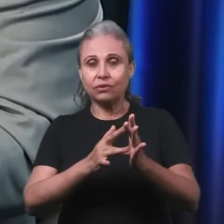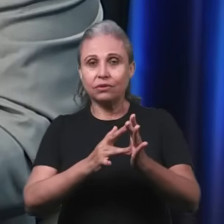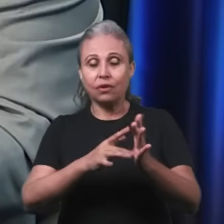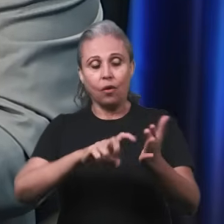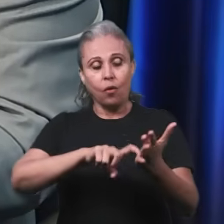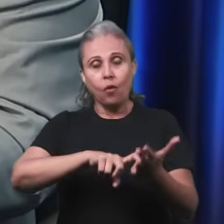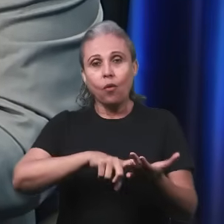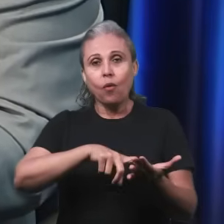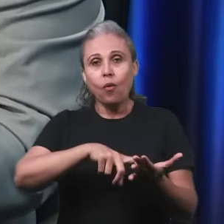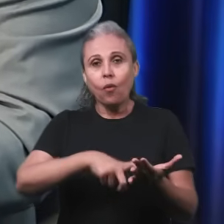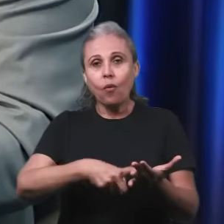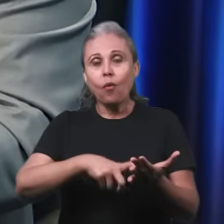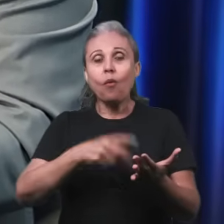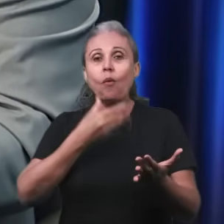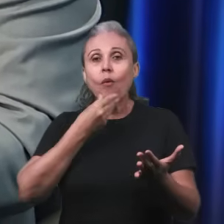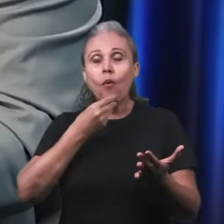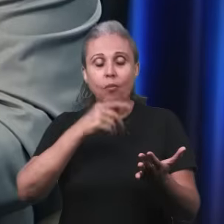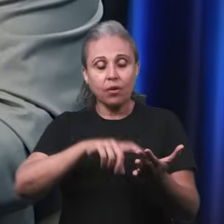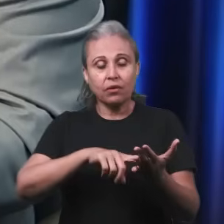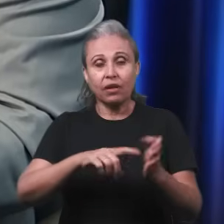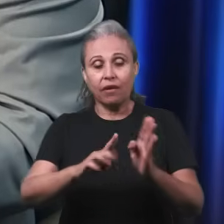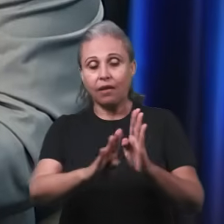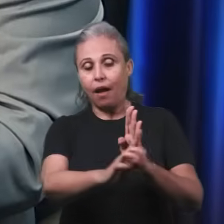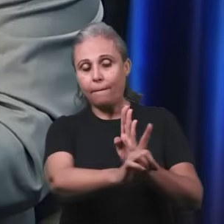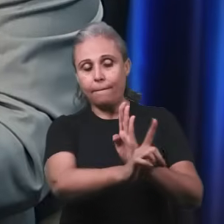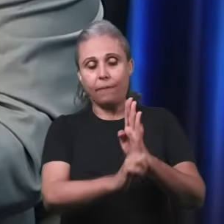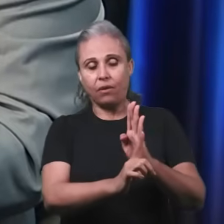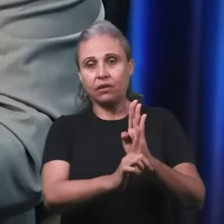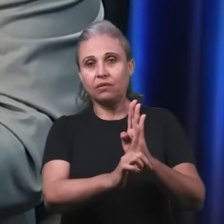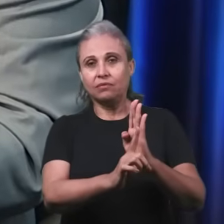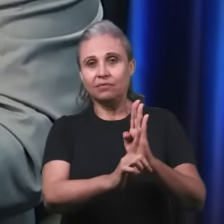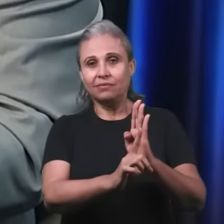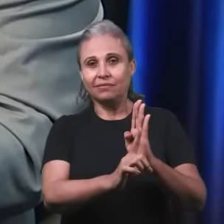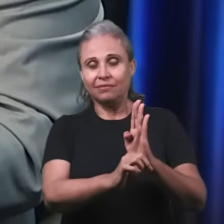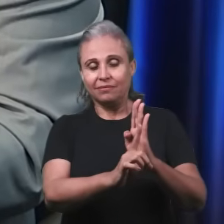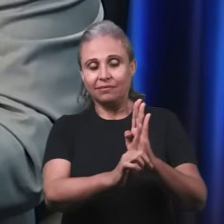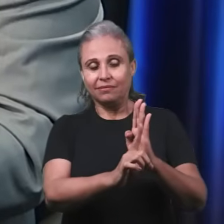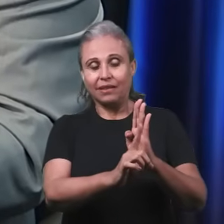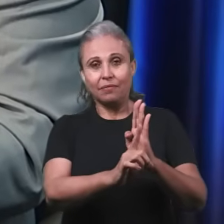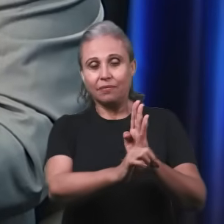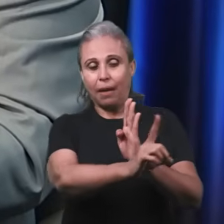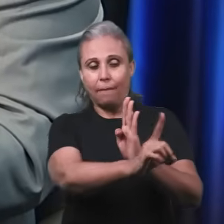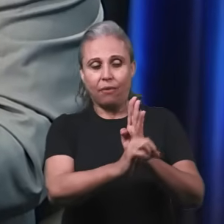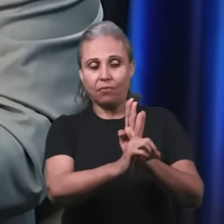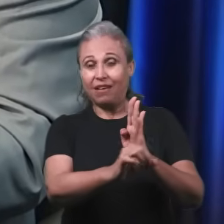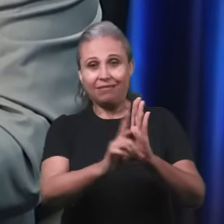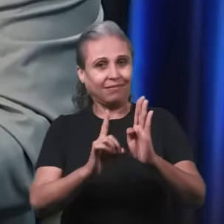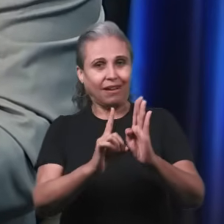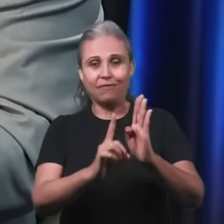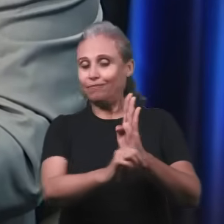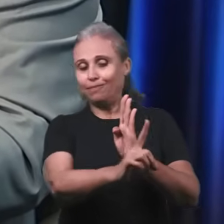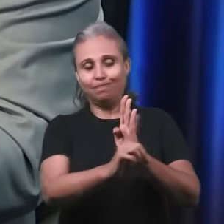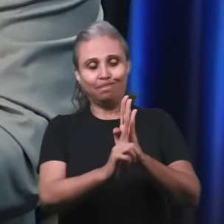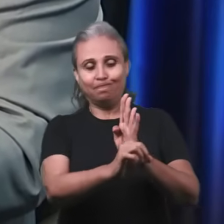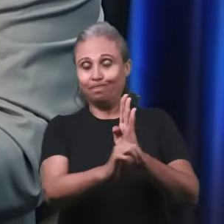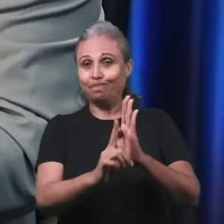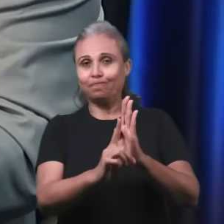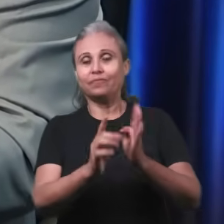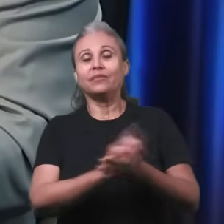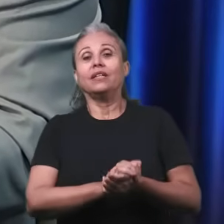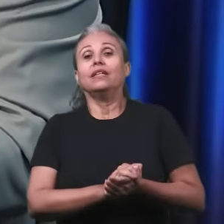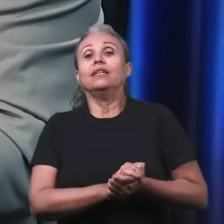era levado até na porta e não entrava. Quando Deus operou o milagre, ele entrou, com Pedro e João saltando,